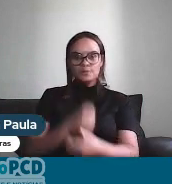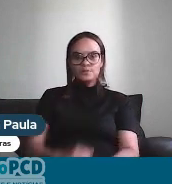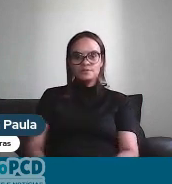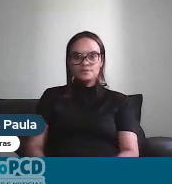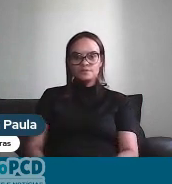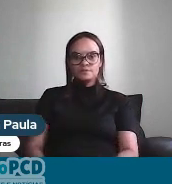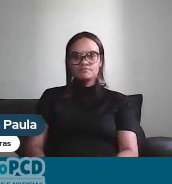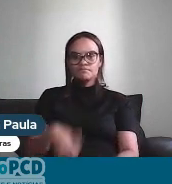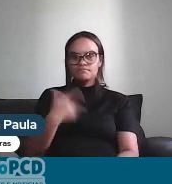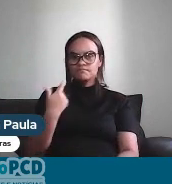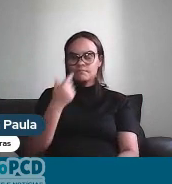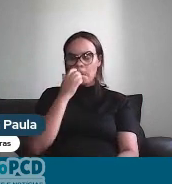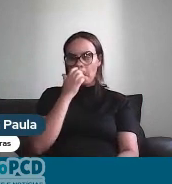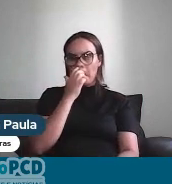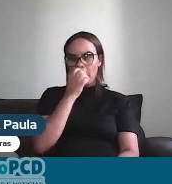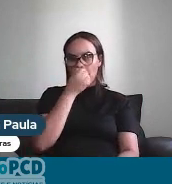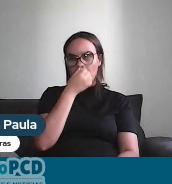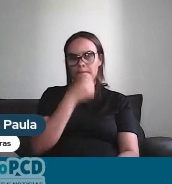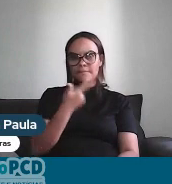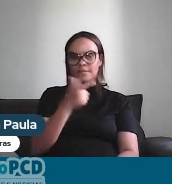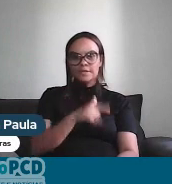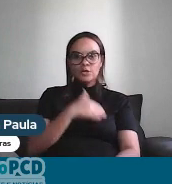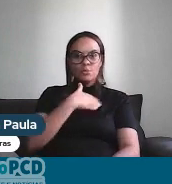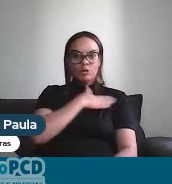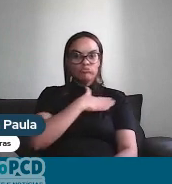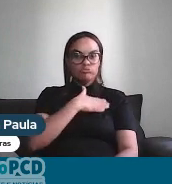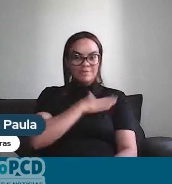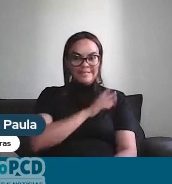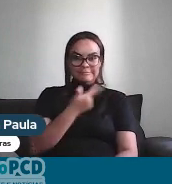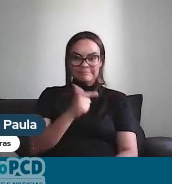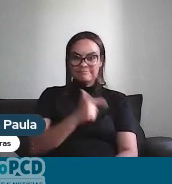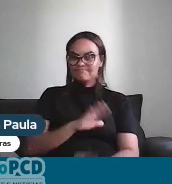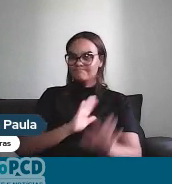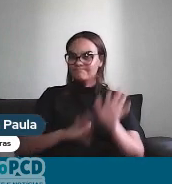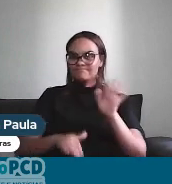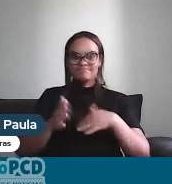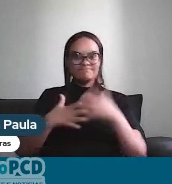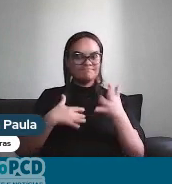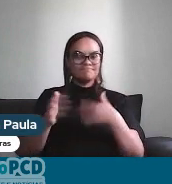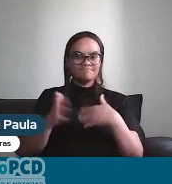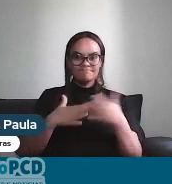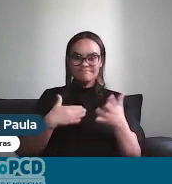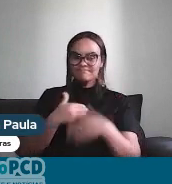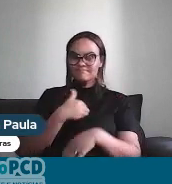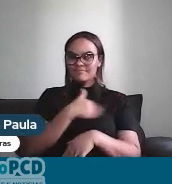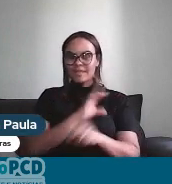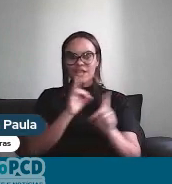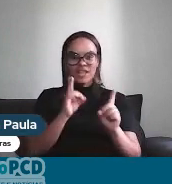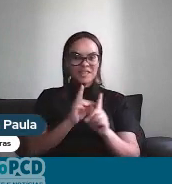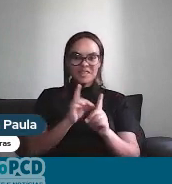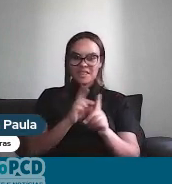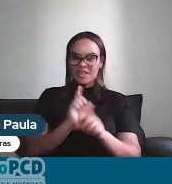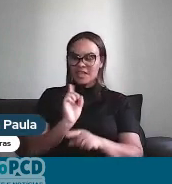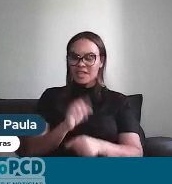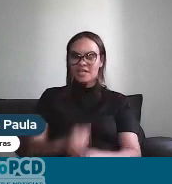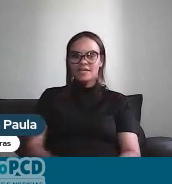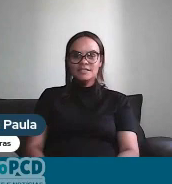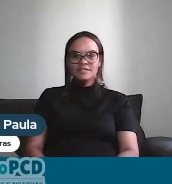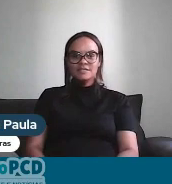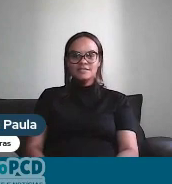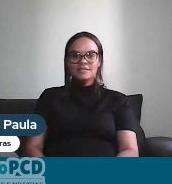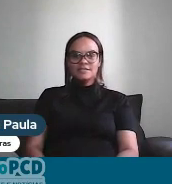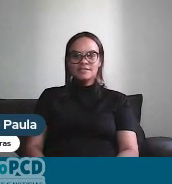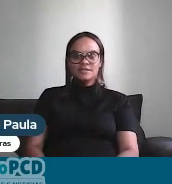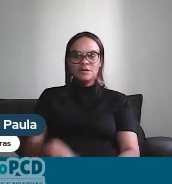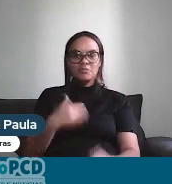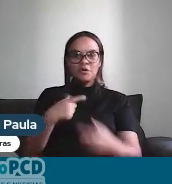não tenham preconceito, nem qualquer grau de discriminação contra qualquer tipo de